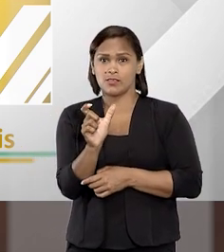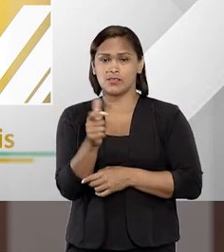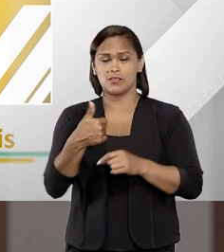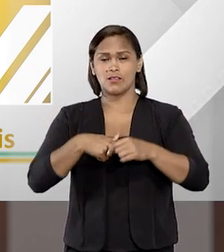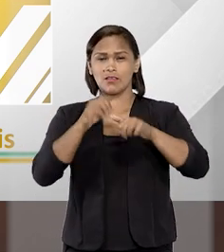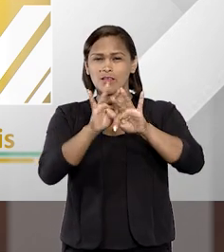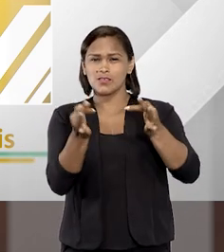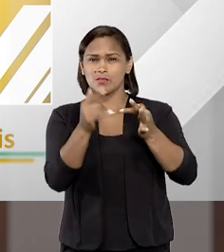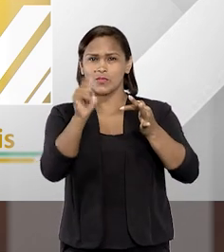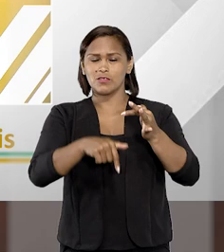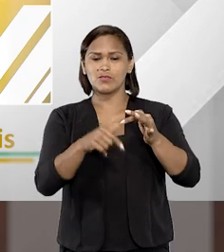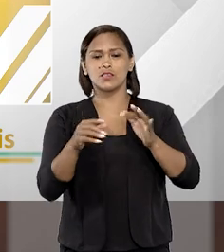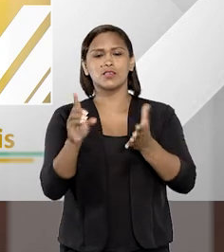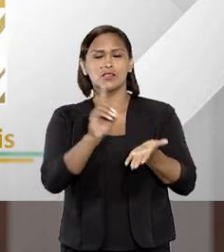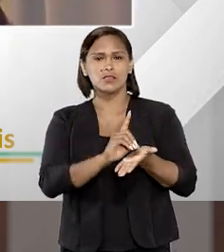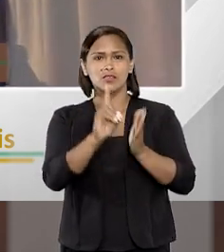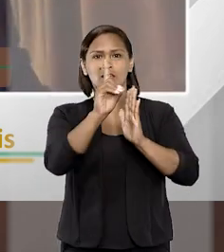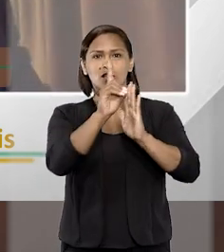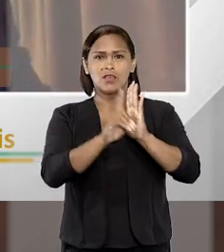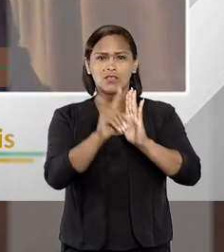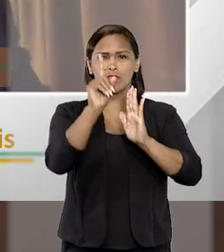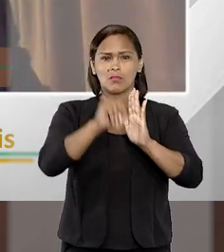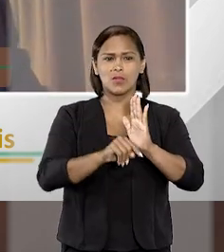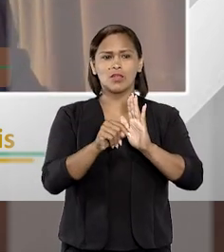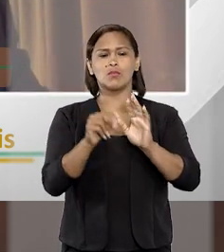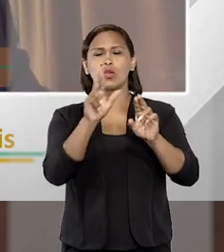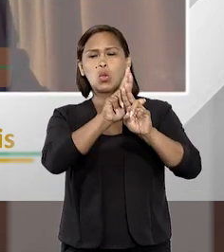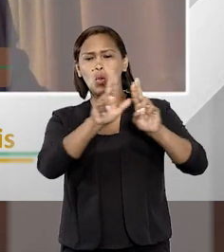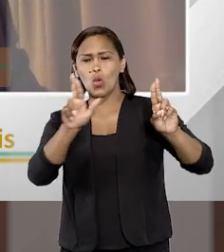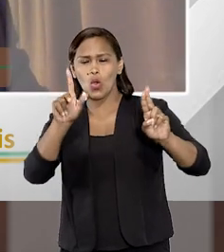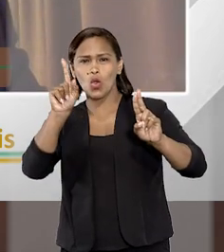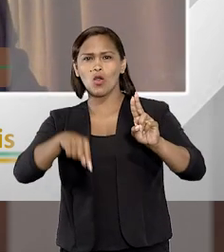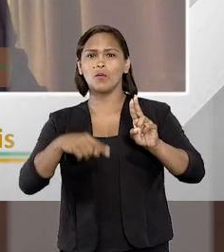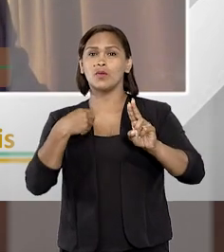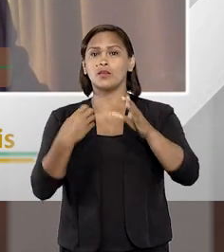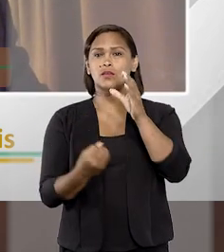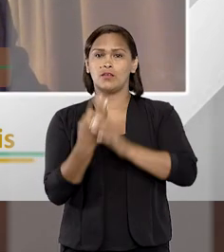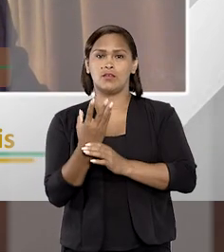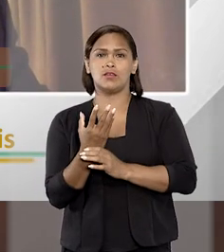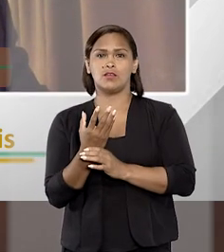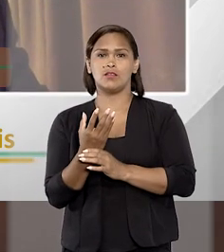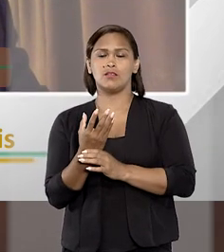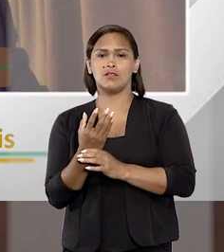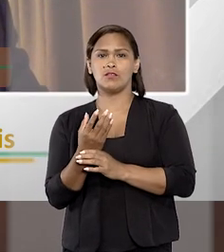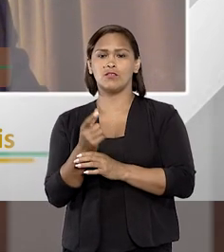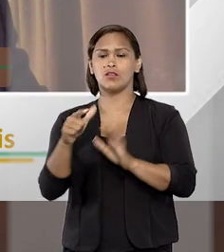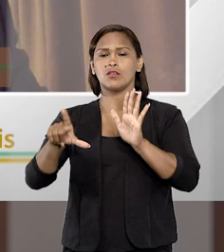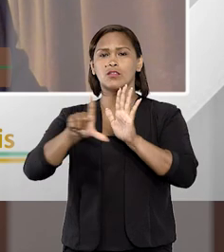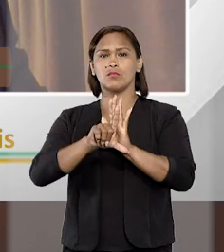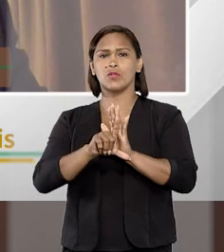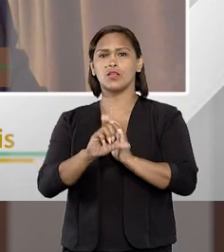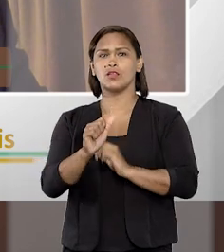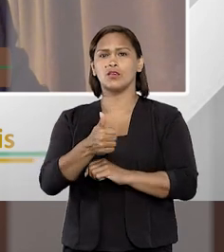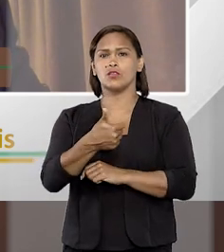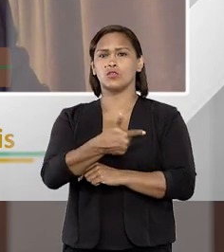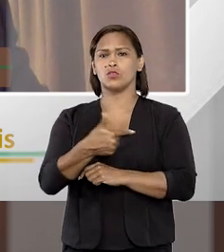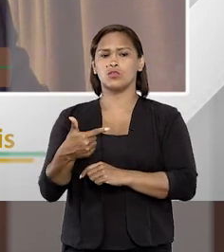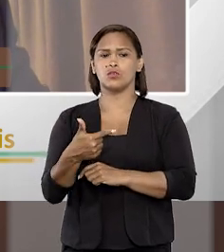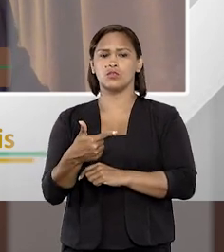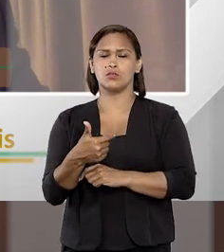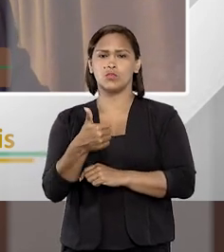esse departamento então ele foi criado pela lei